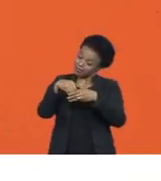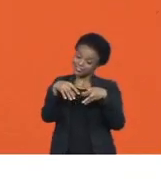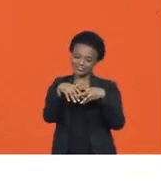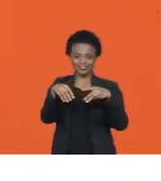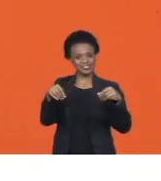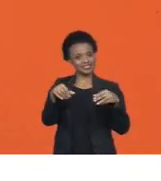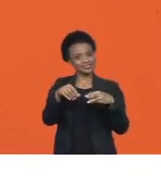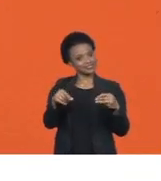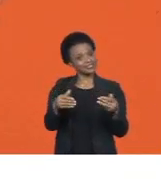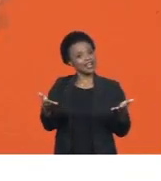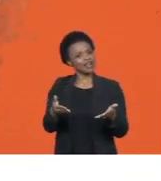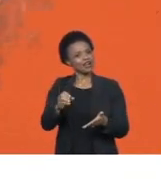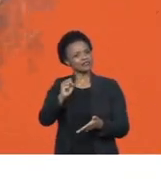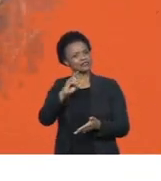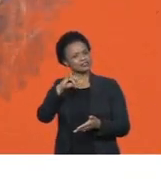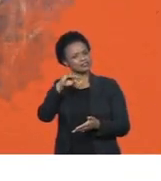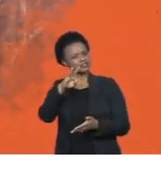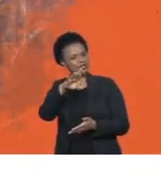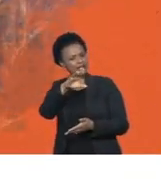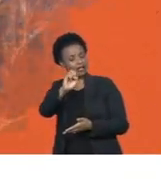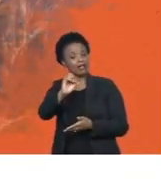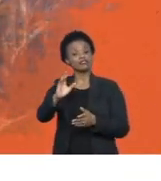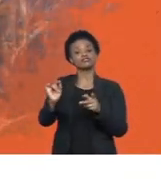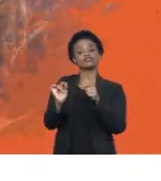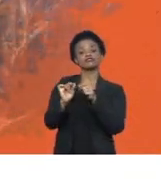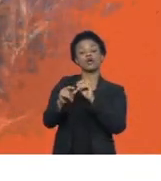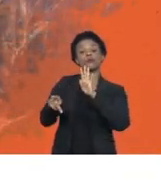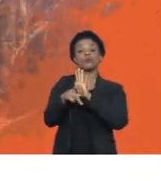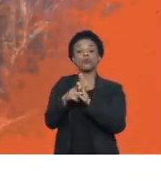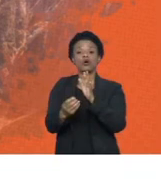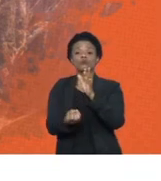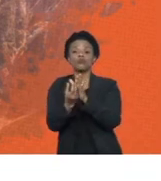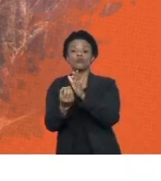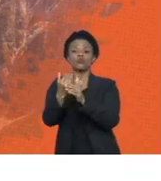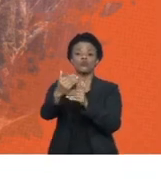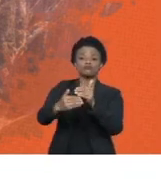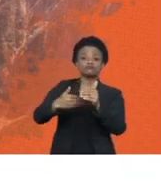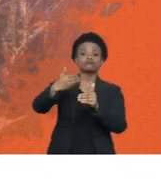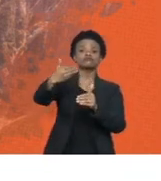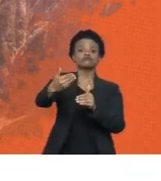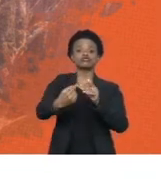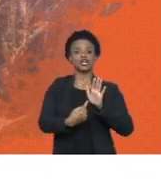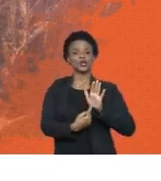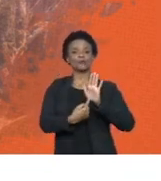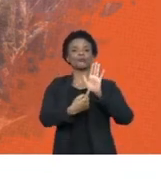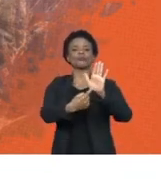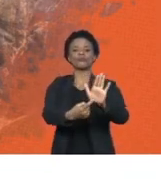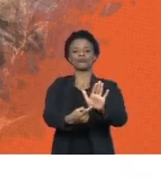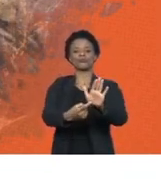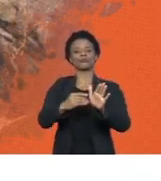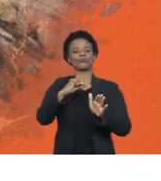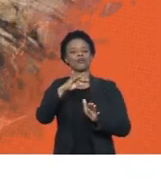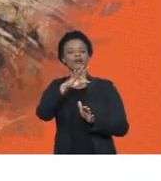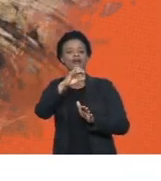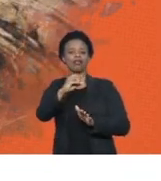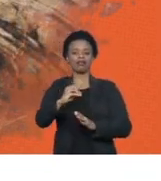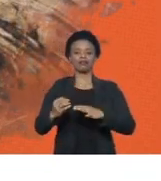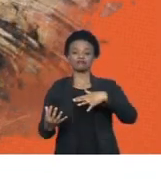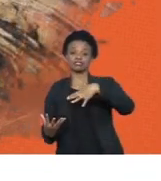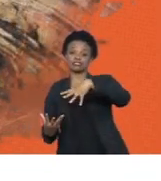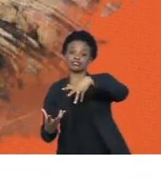Já as rochas sedimentares são formadas por processos externos, pela exposição às condições climáticas da atmosfera e